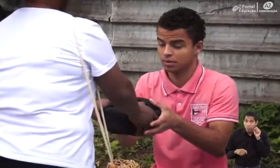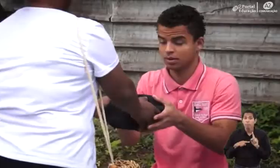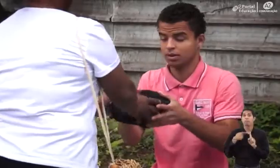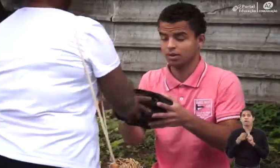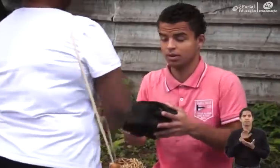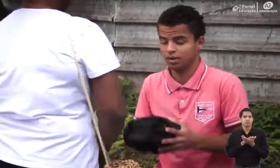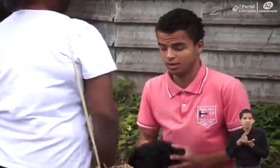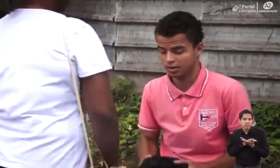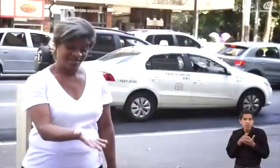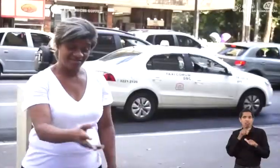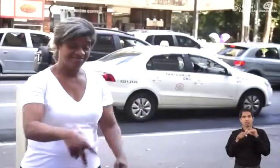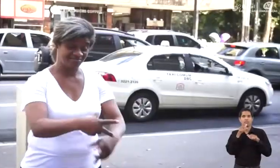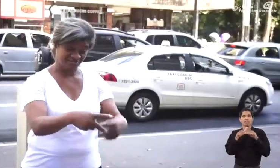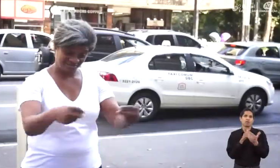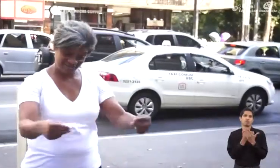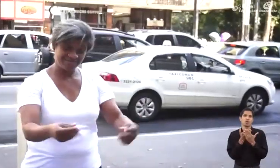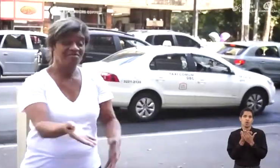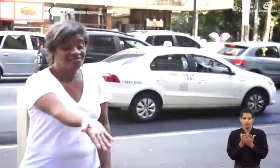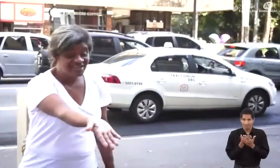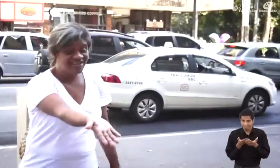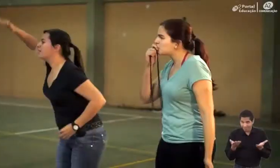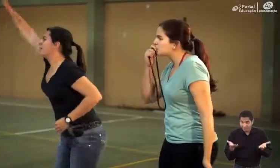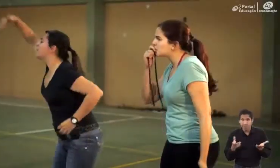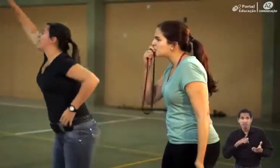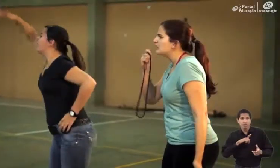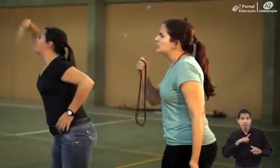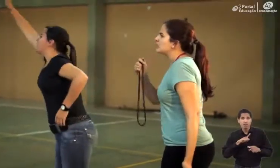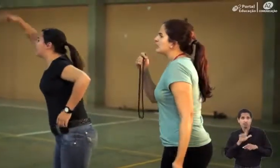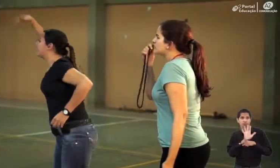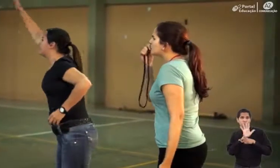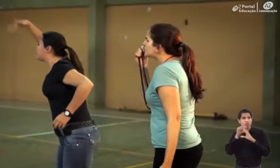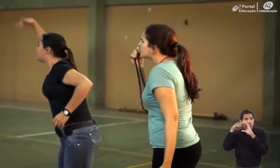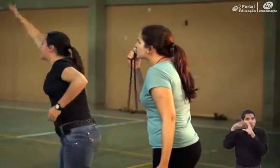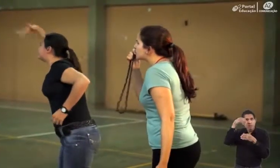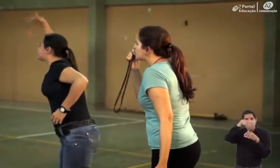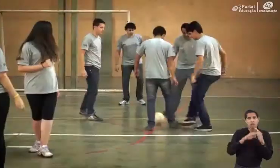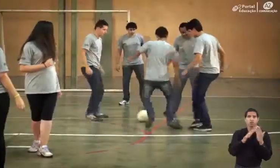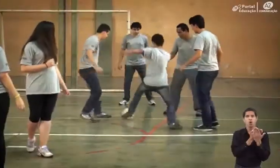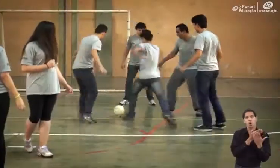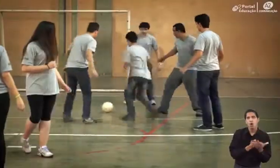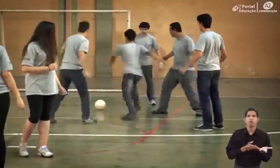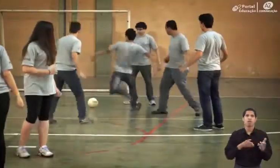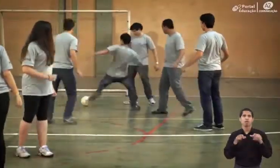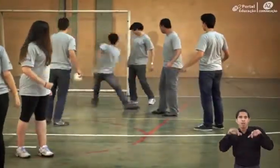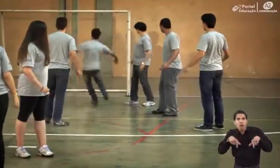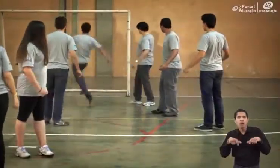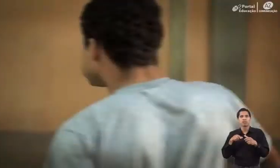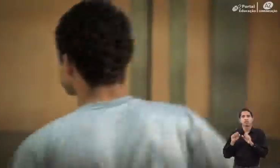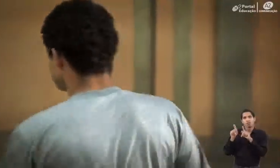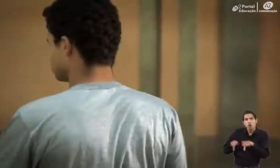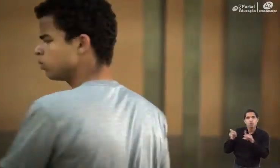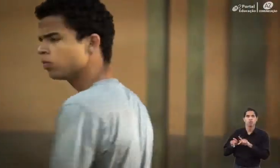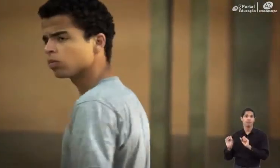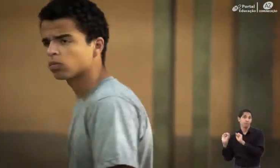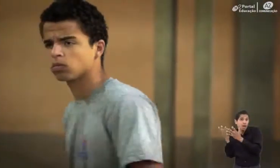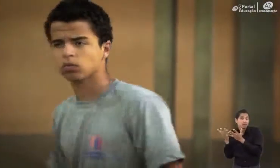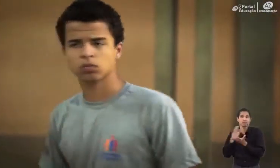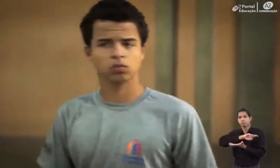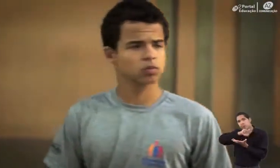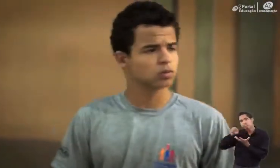também intérpretes que trabalham na rede estadual de ensino, cenas gravadas, por exemplo, nas escolas, numa quadra, no shopping,